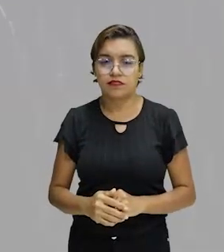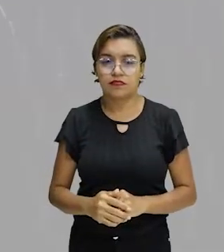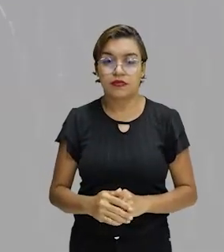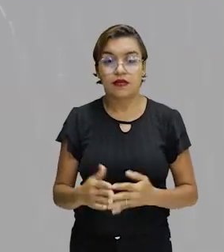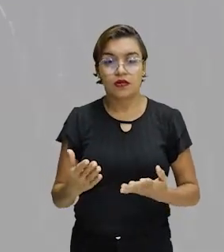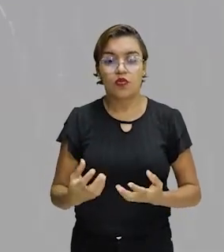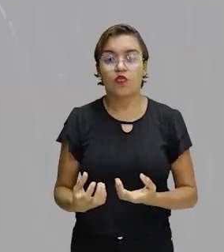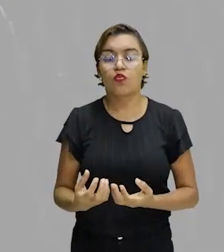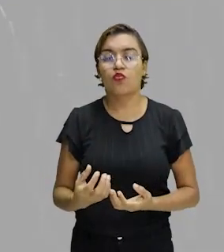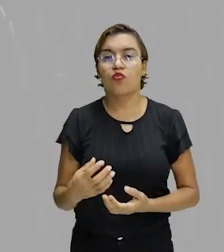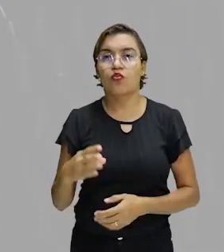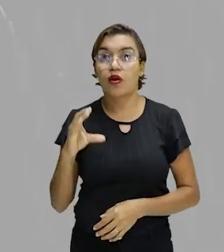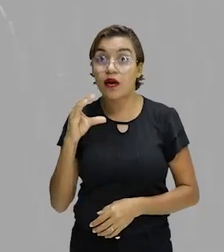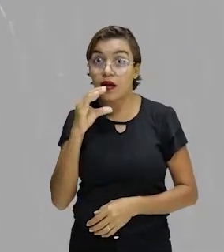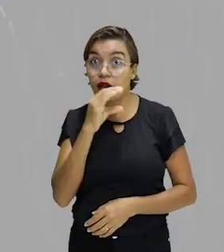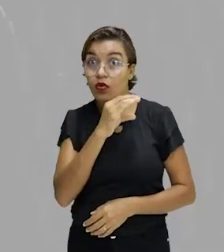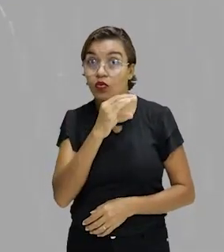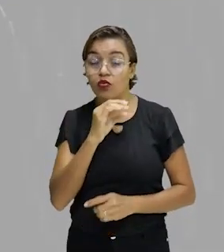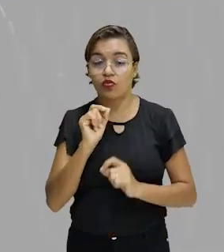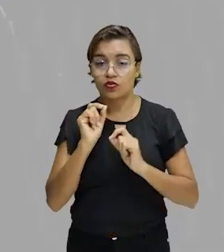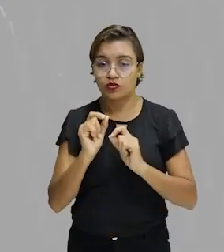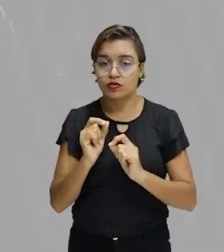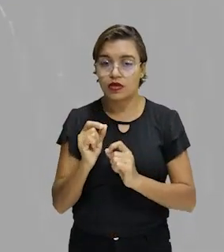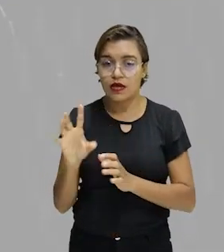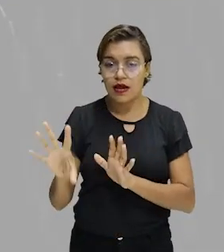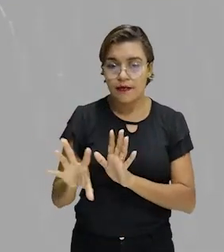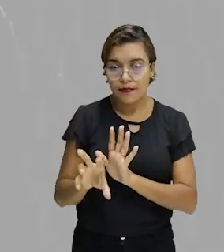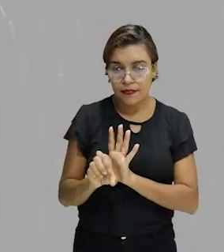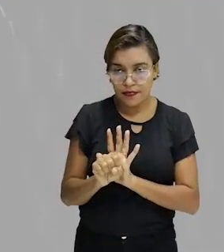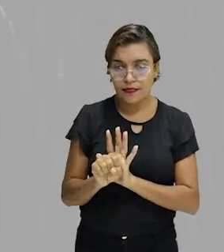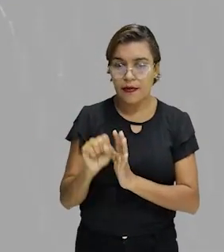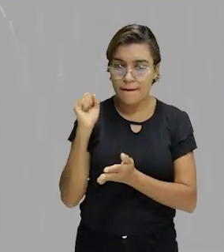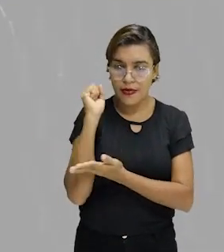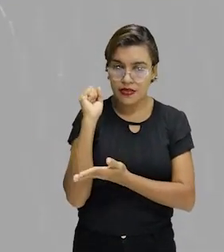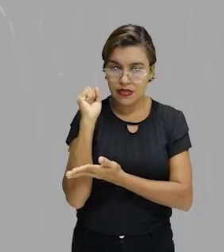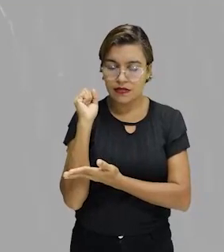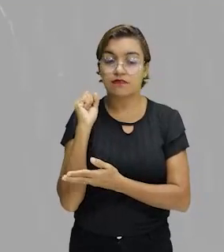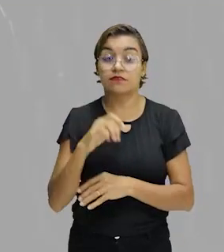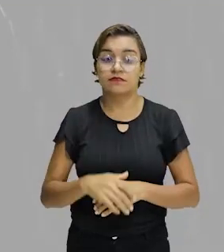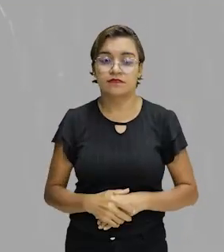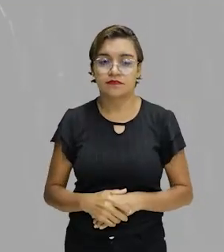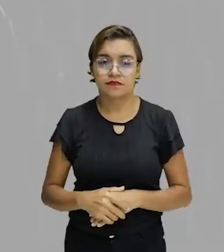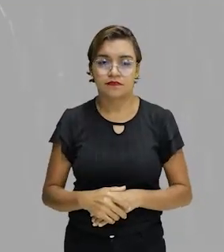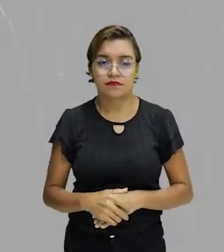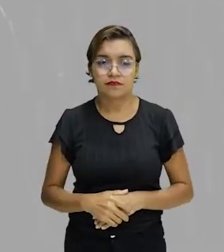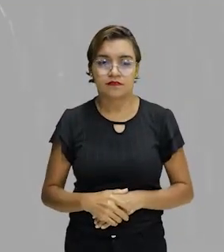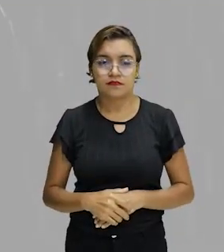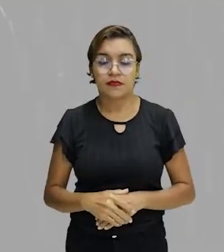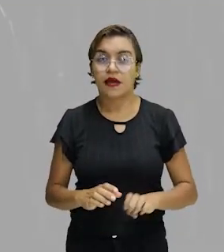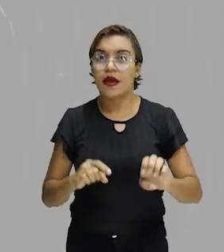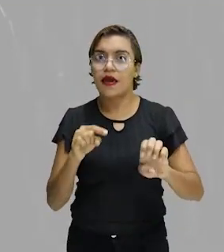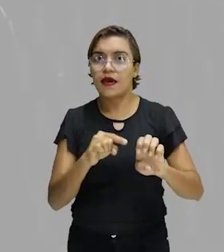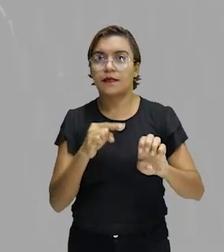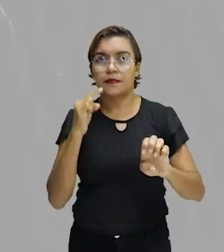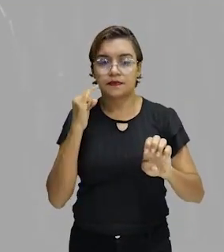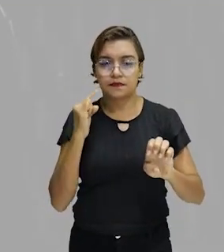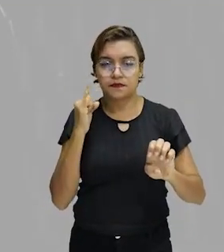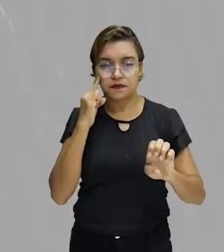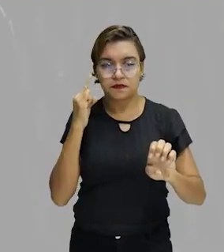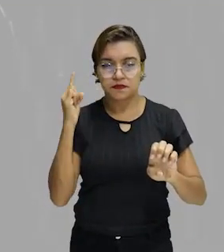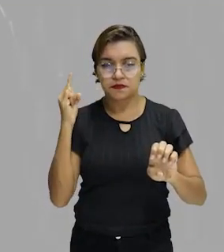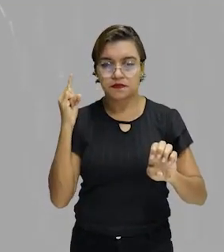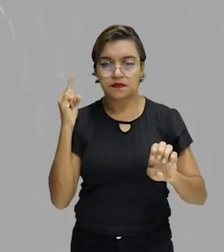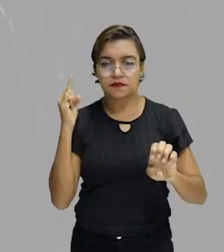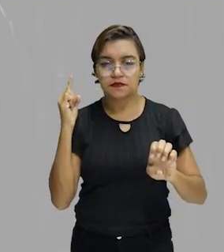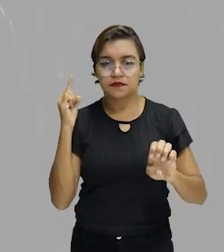E a alternativa letra E, olha só. Maior na fogueira 2, pois a superfície de contato com o ar é